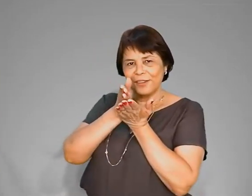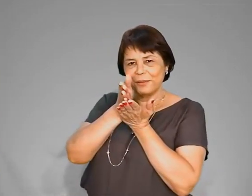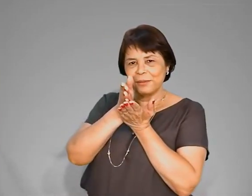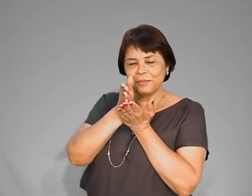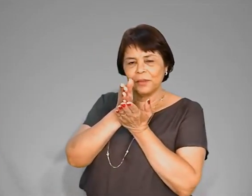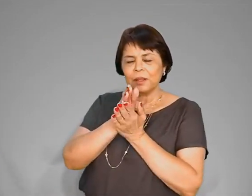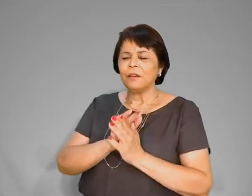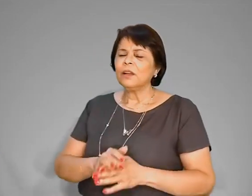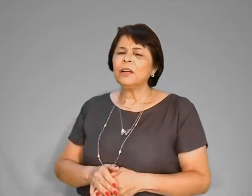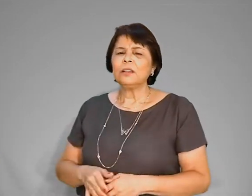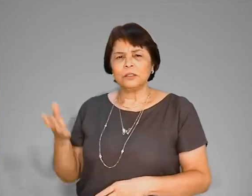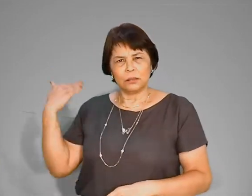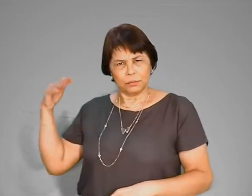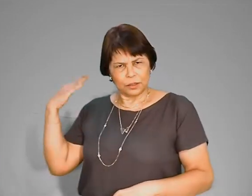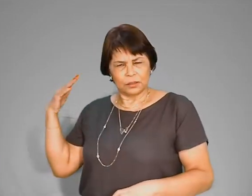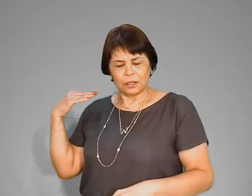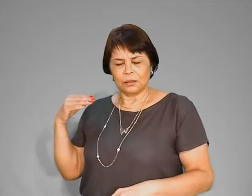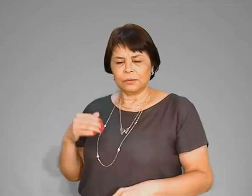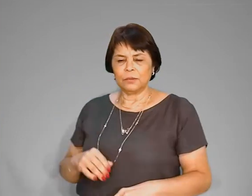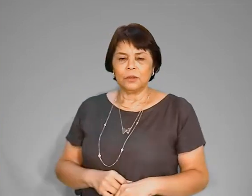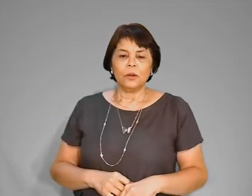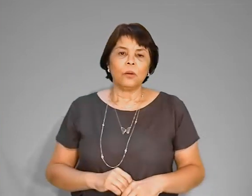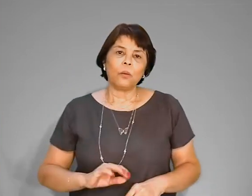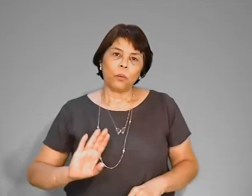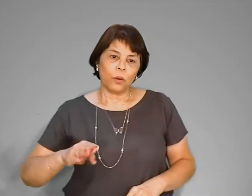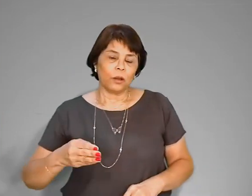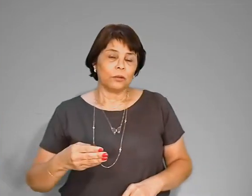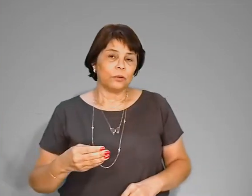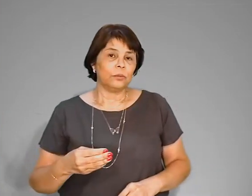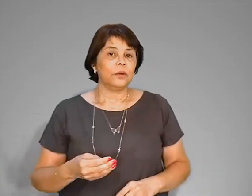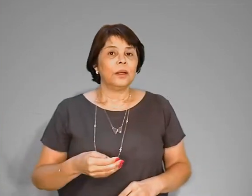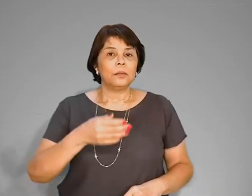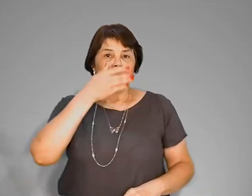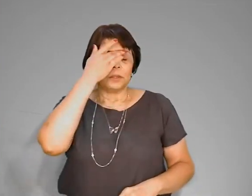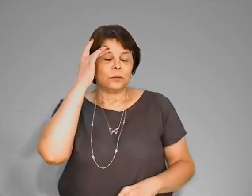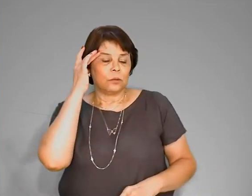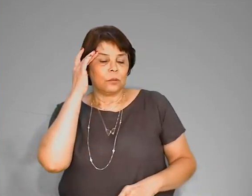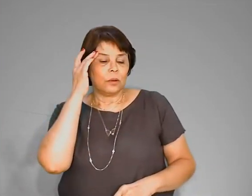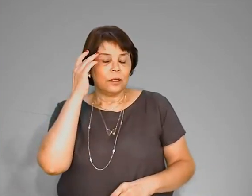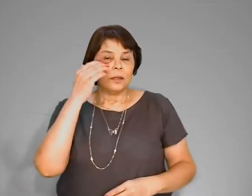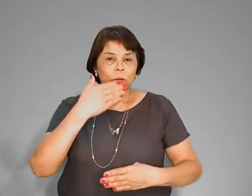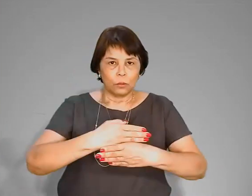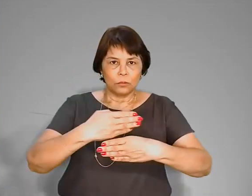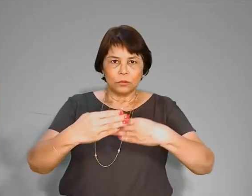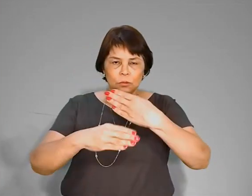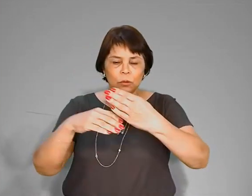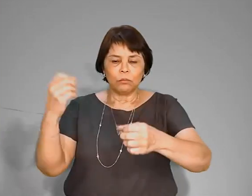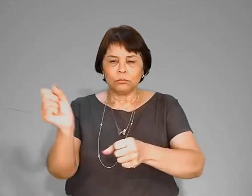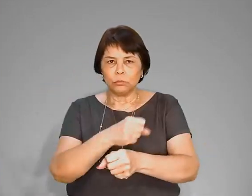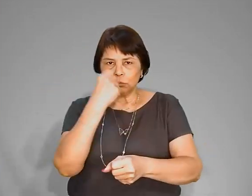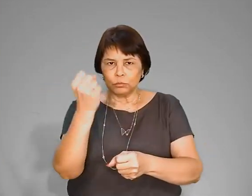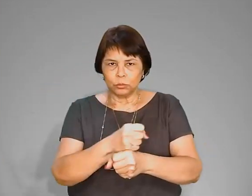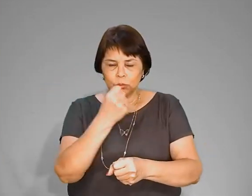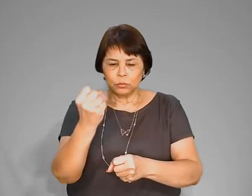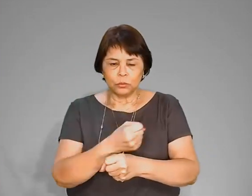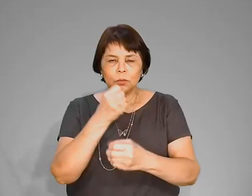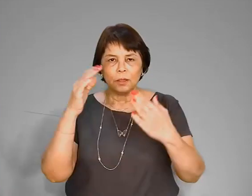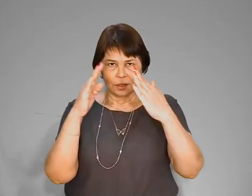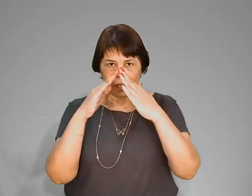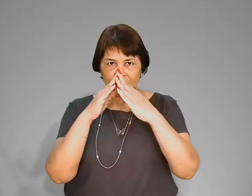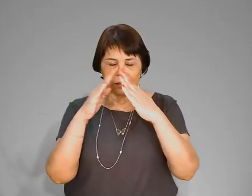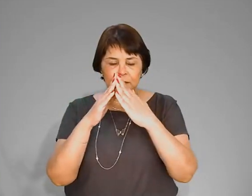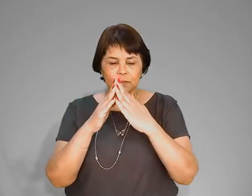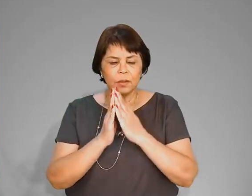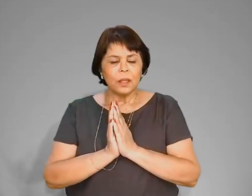nas casas antigas, eles achavam uma pedra natural. Cavavam e achavam uma pedra angular